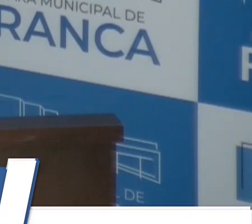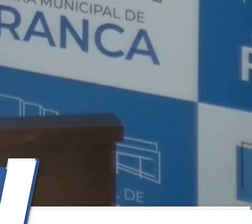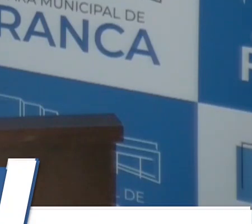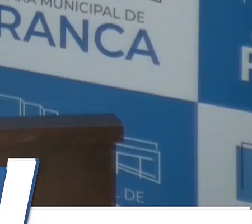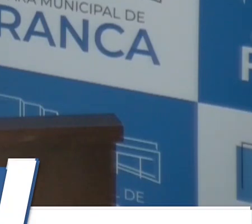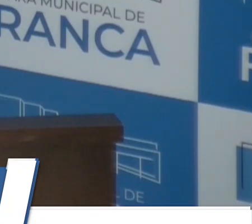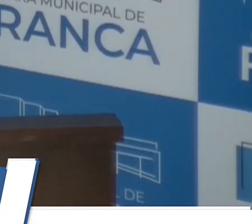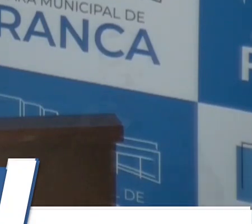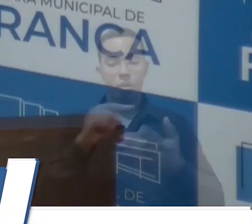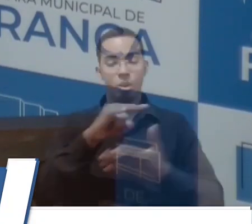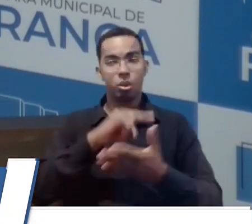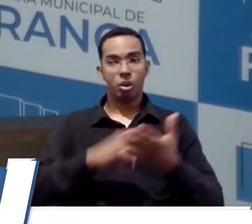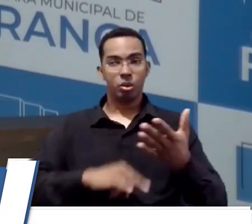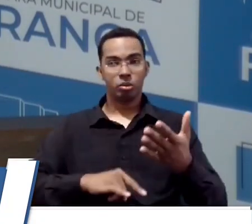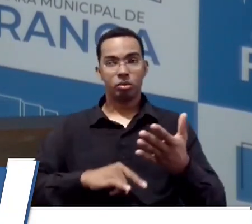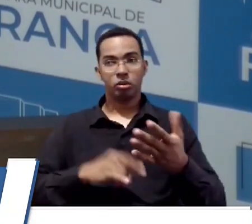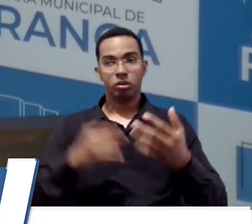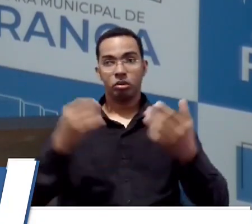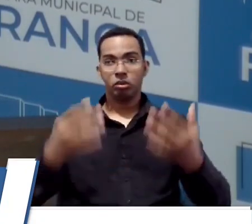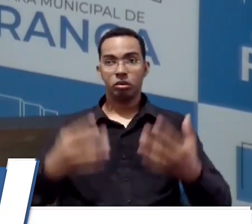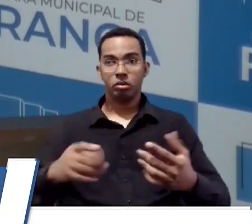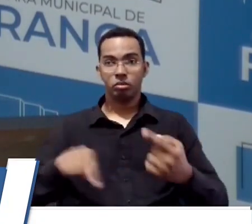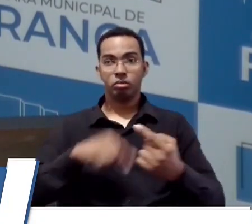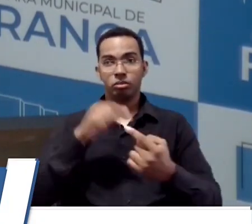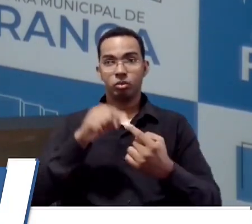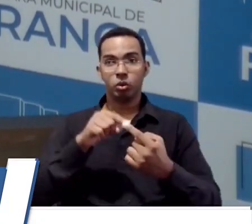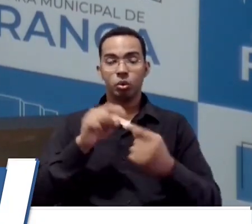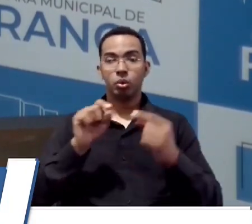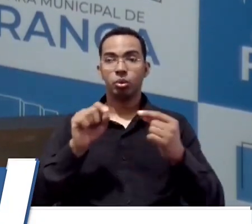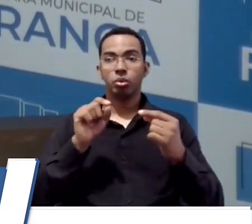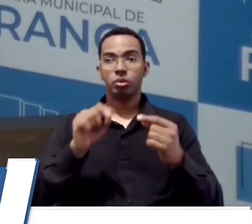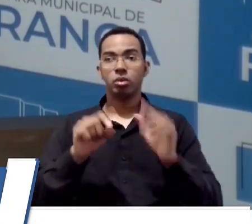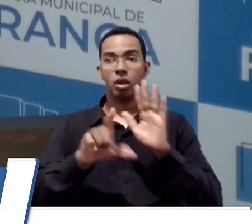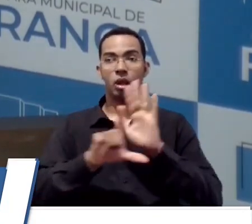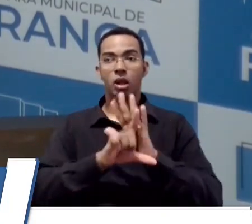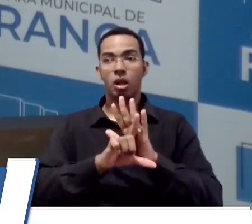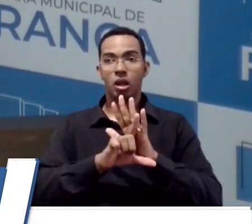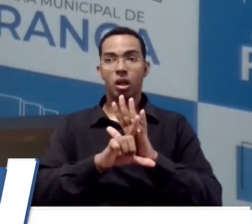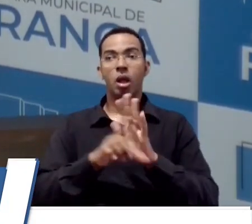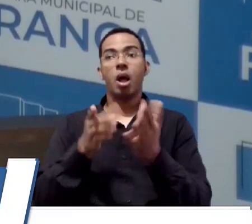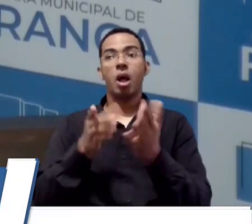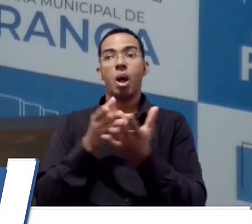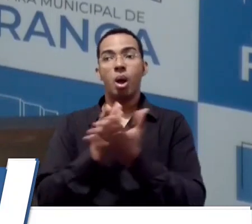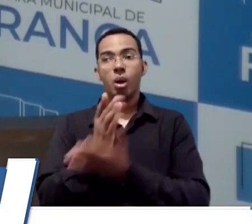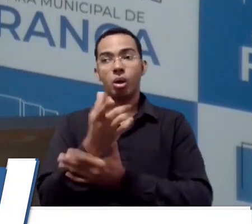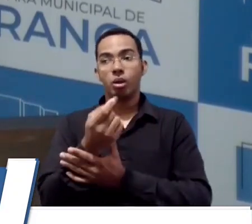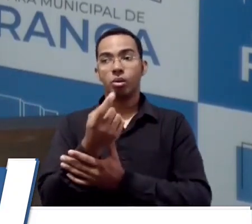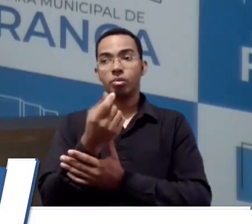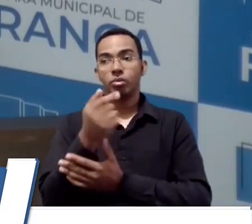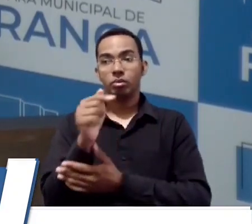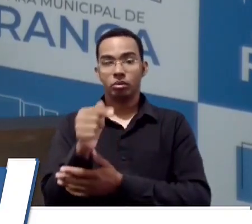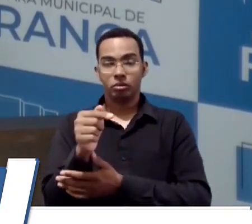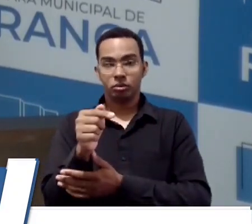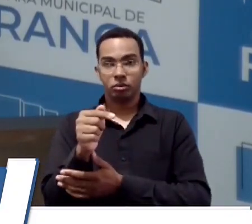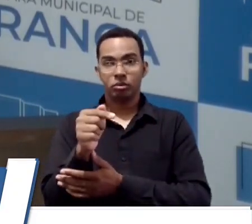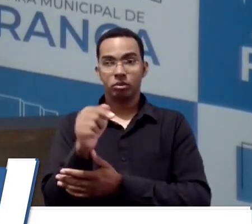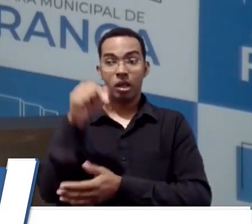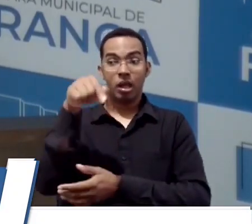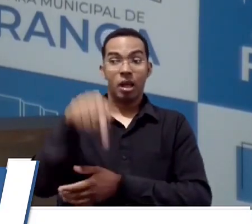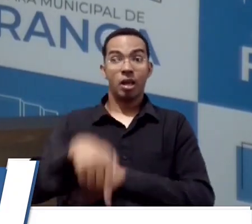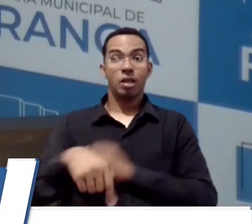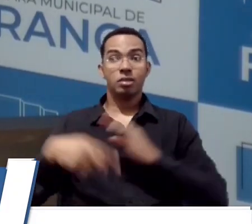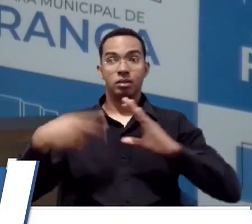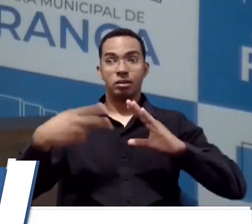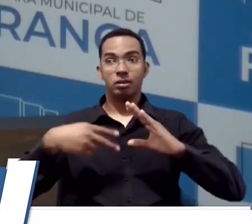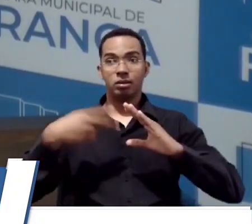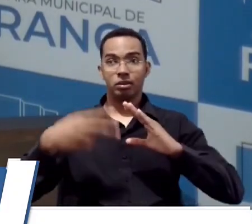documento que fala objetivamente de uma lei que foi aprovada em 2007 nessa Casa de